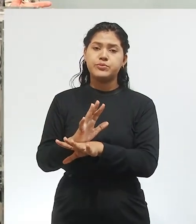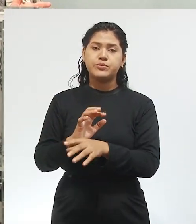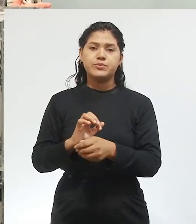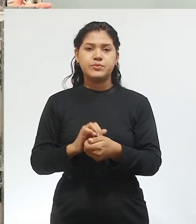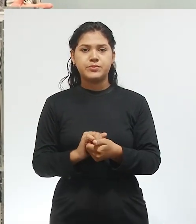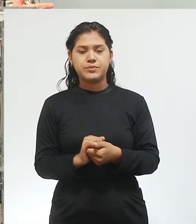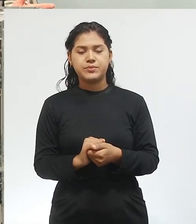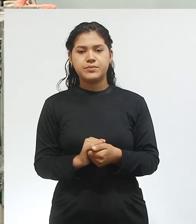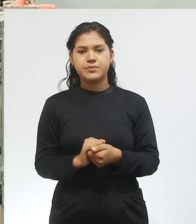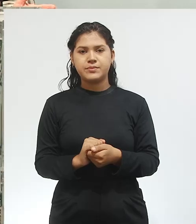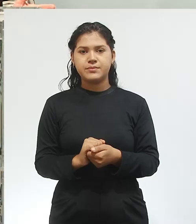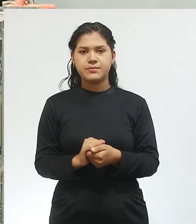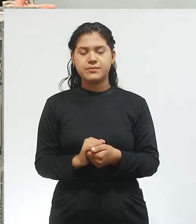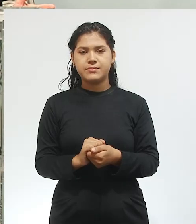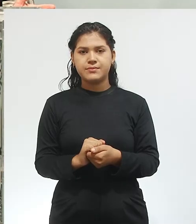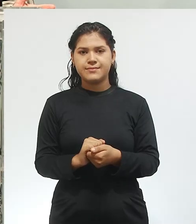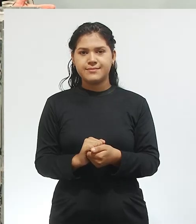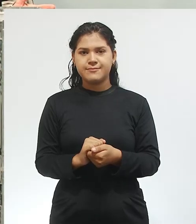serviço.